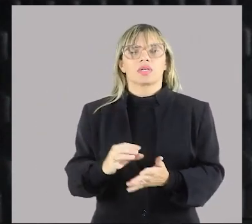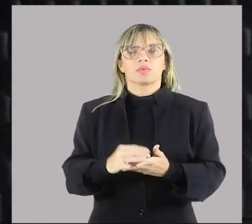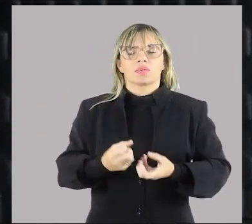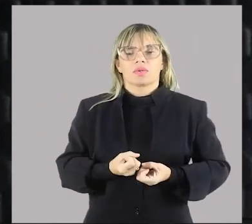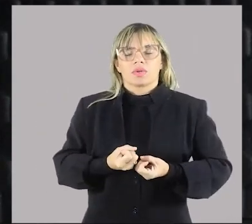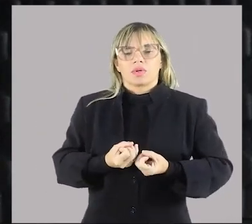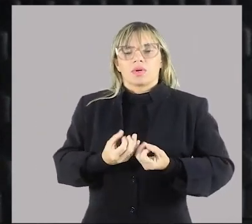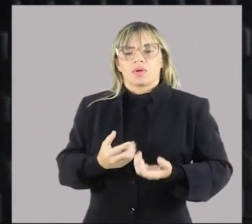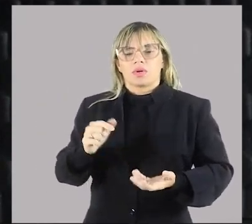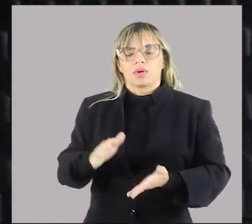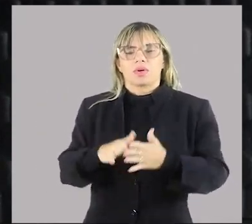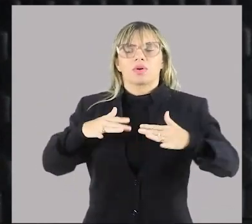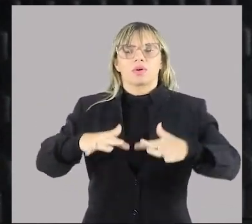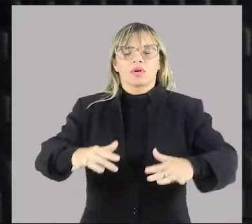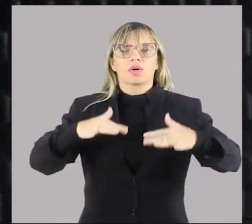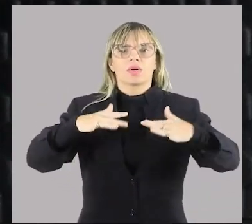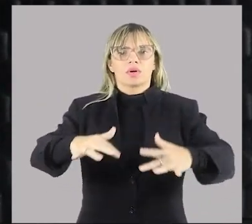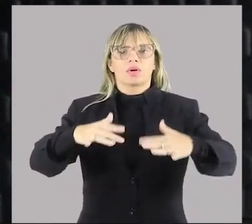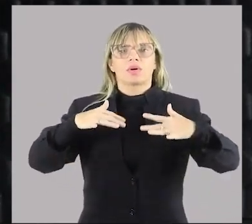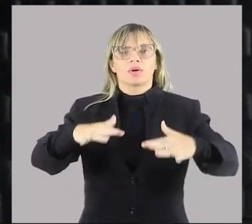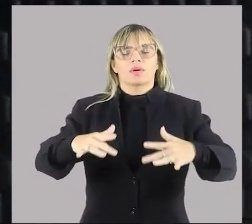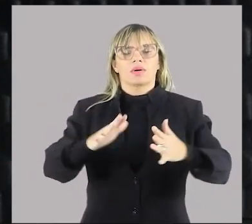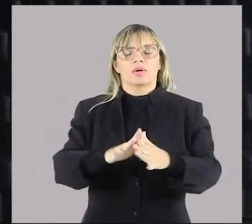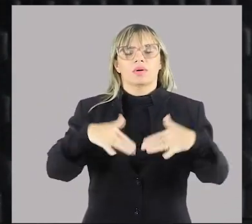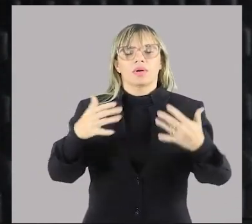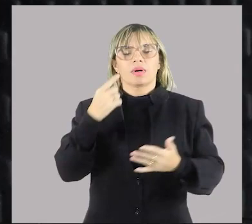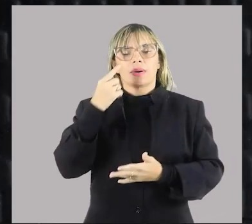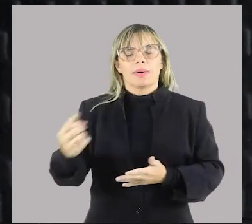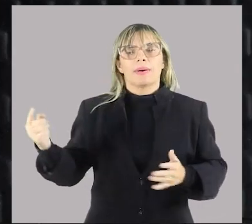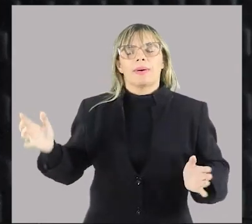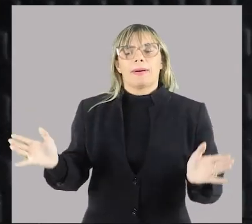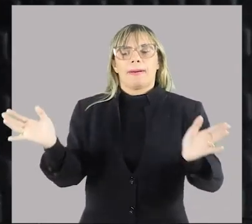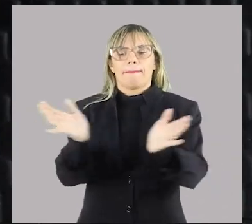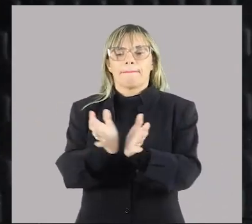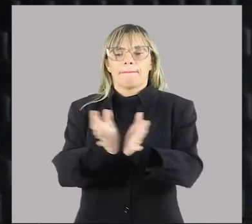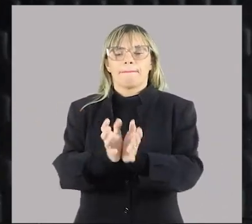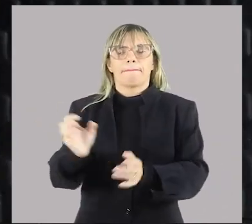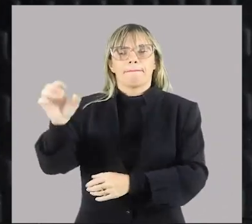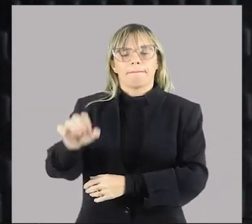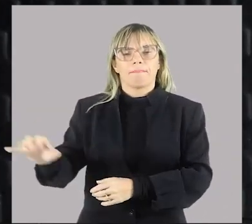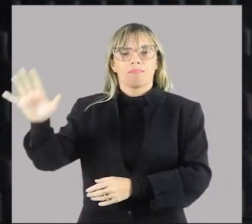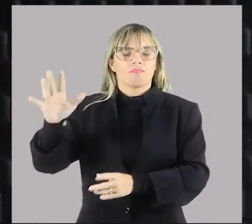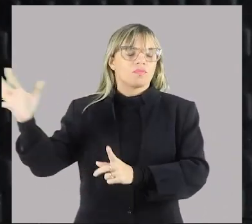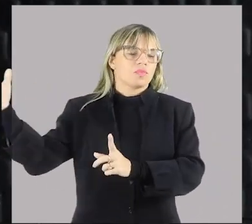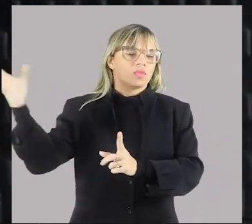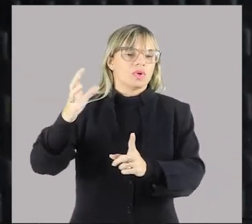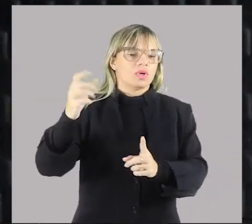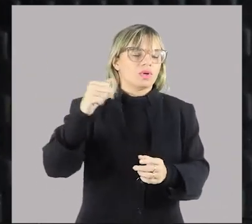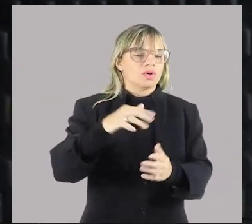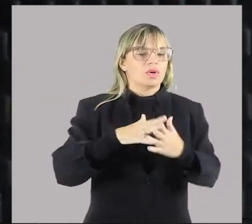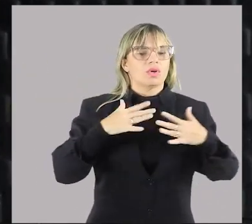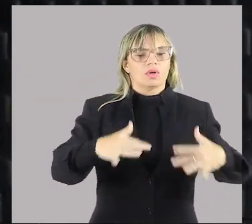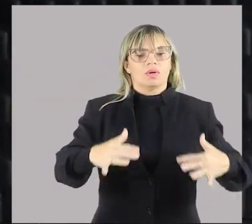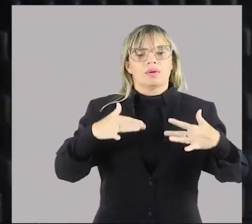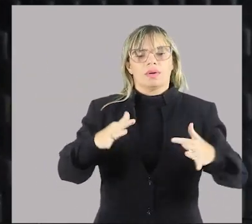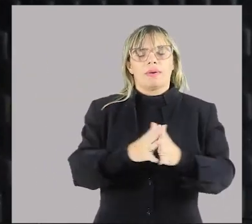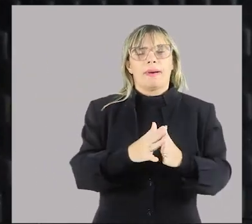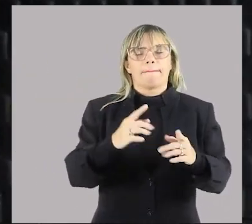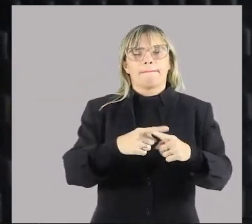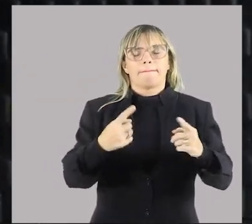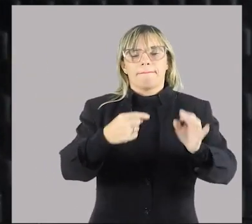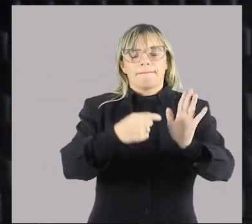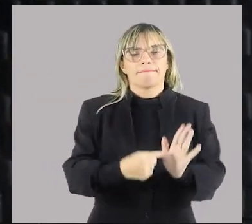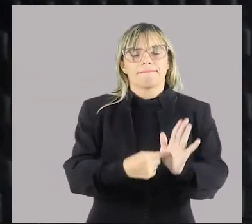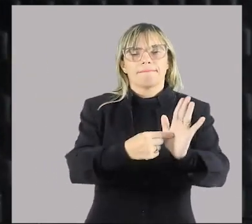expressionismo, um movimento que se inspira em vanguardas europeias, mas um movimento que apresenta uma arte com